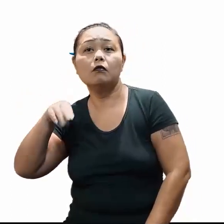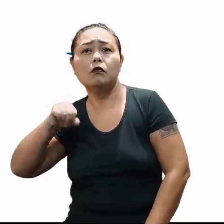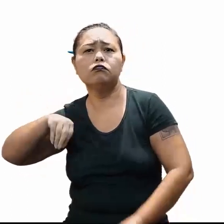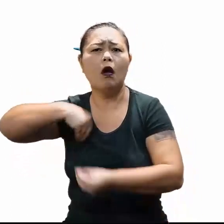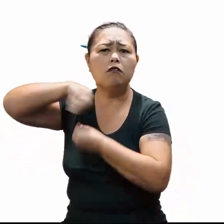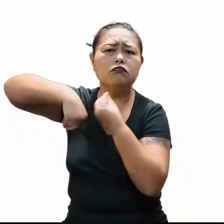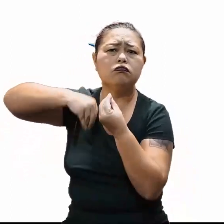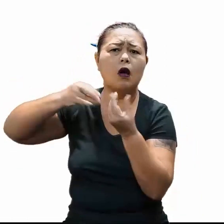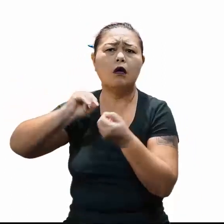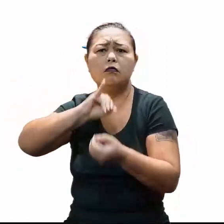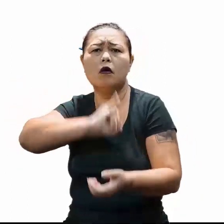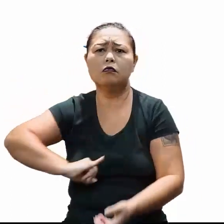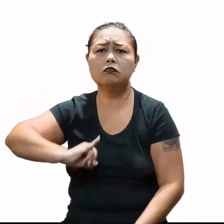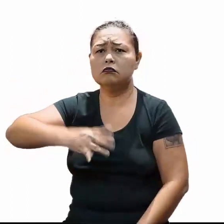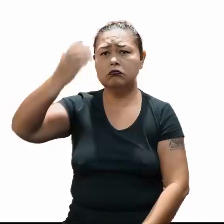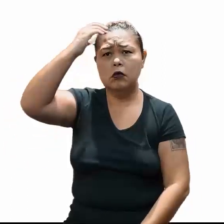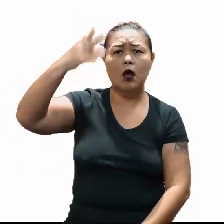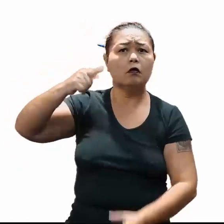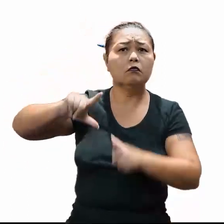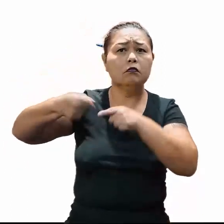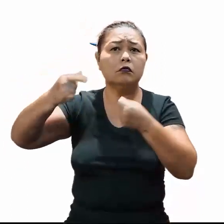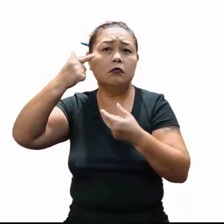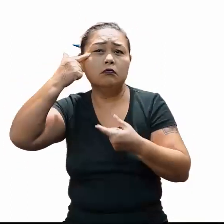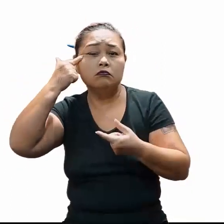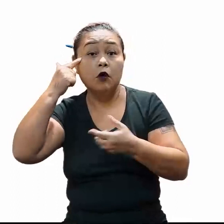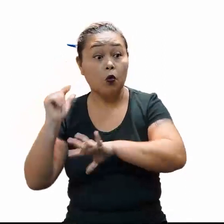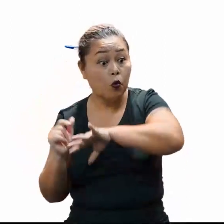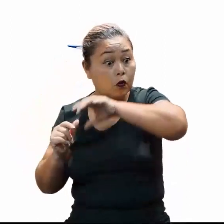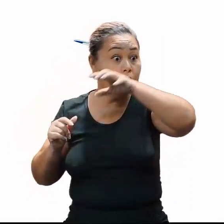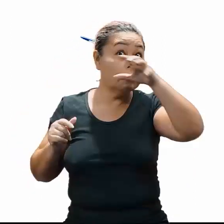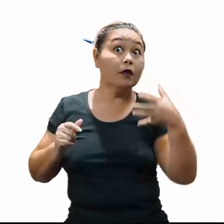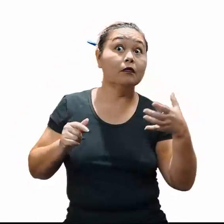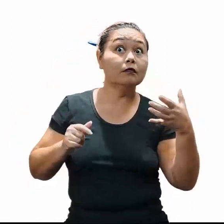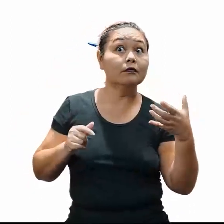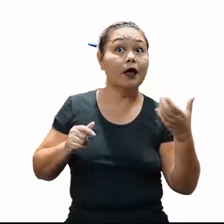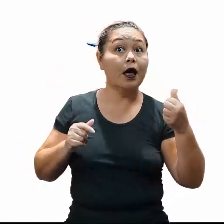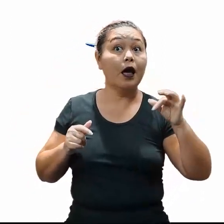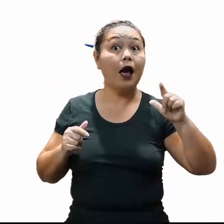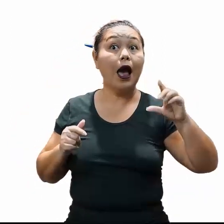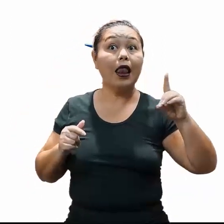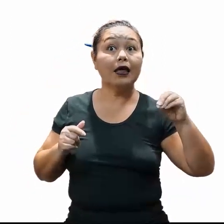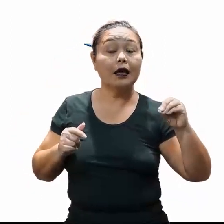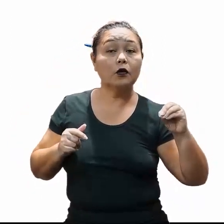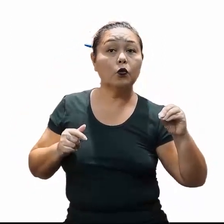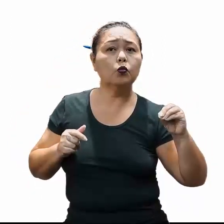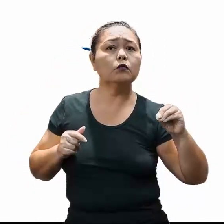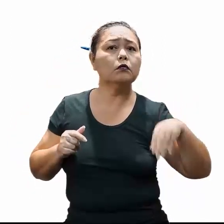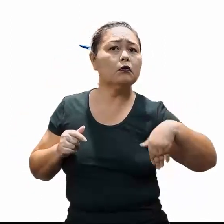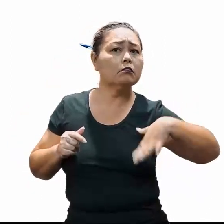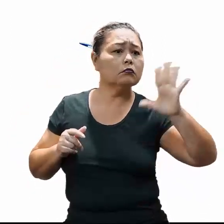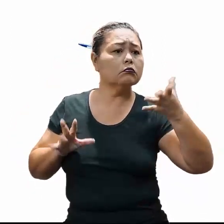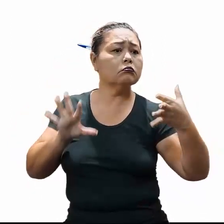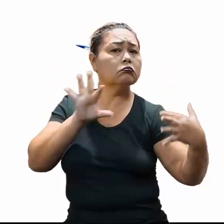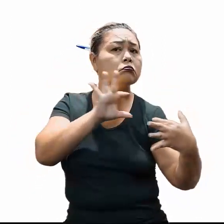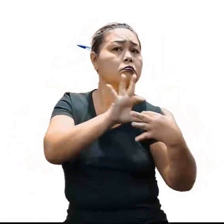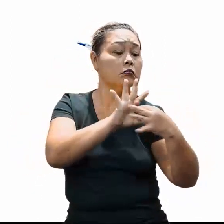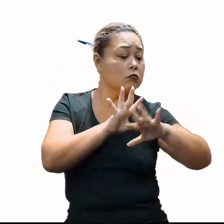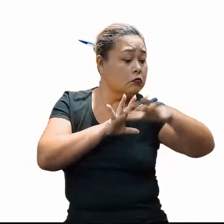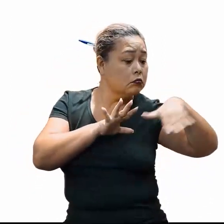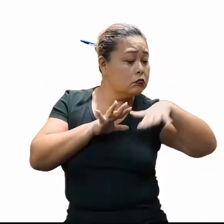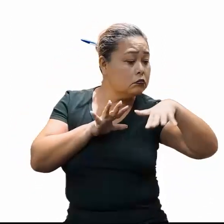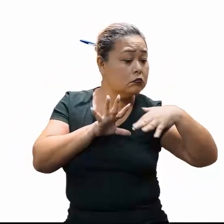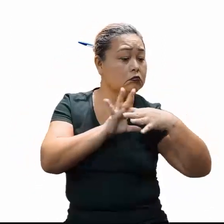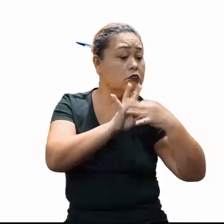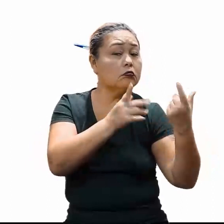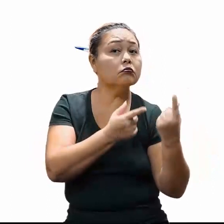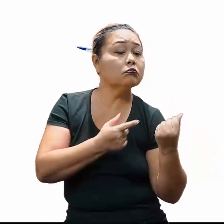junto com o imperialismo japonês, e de outro nós temos os aliados, que eram muito ligados ao